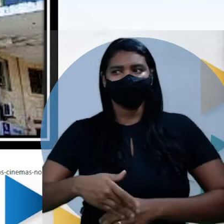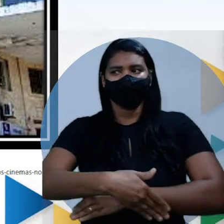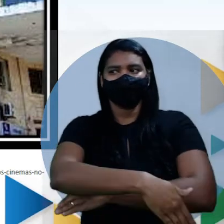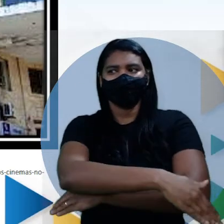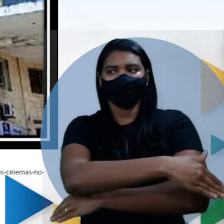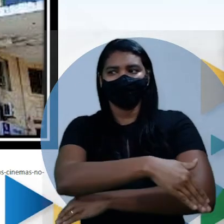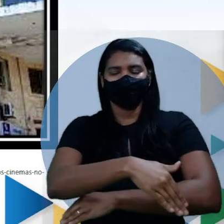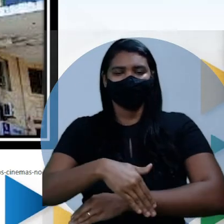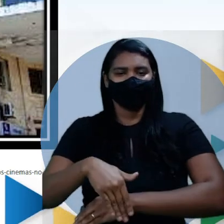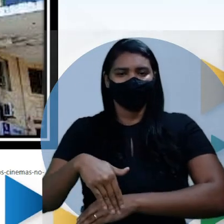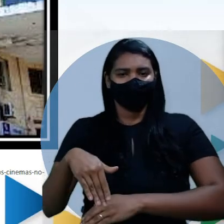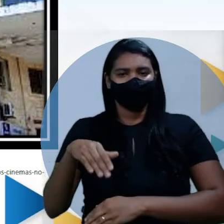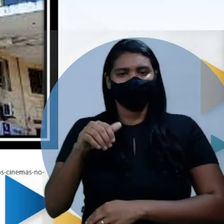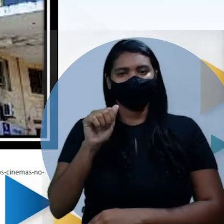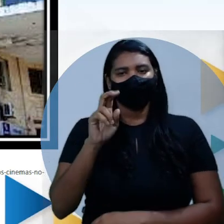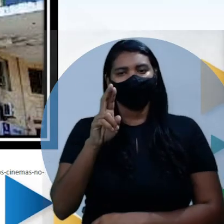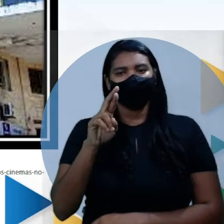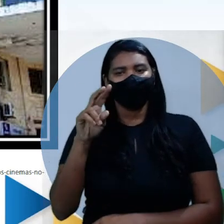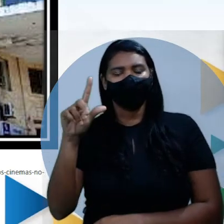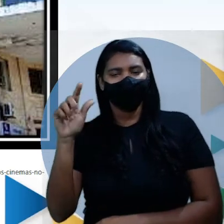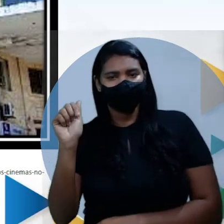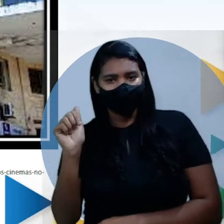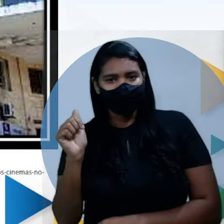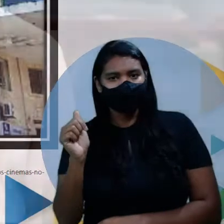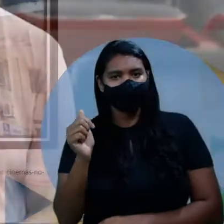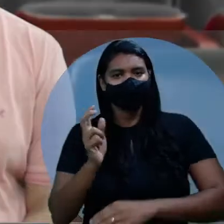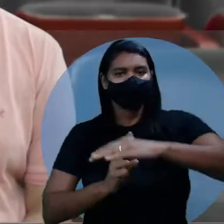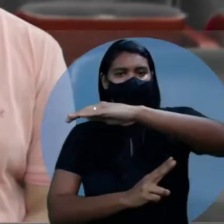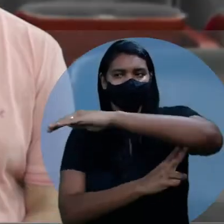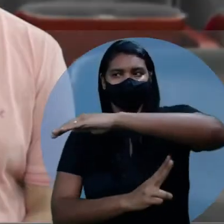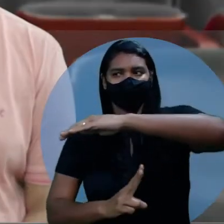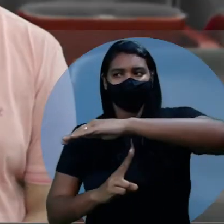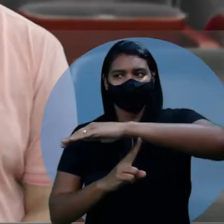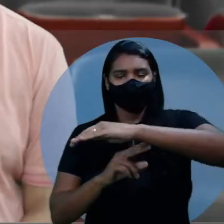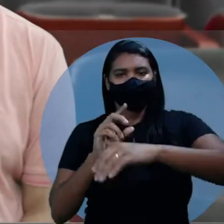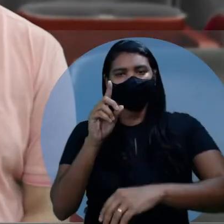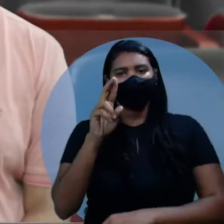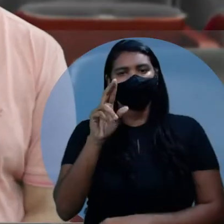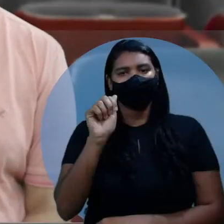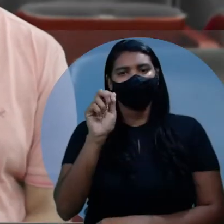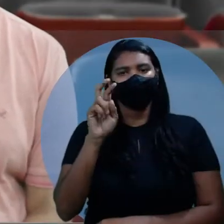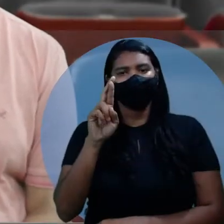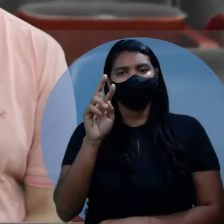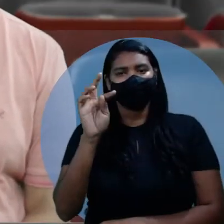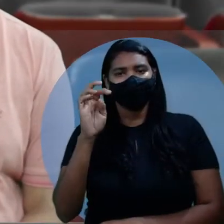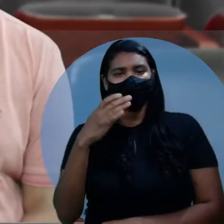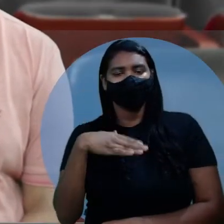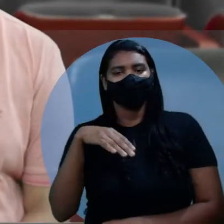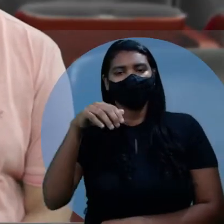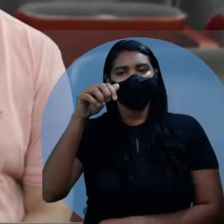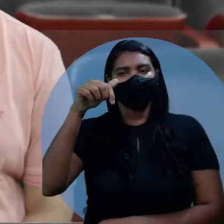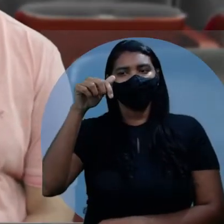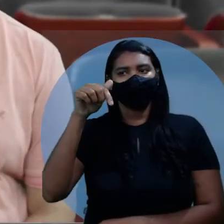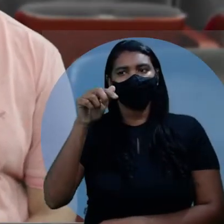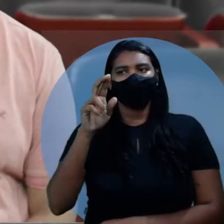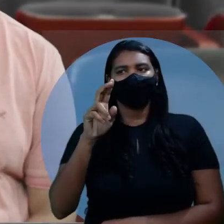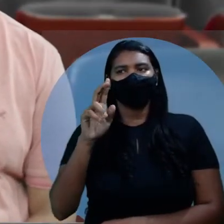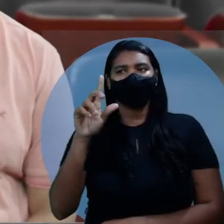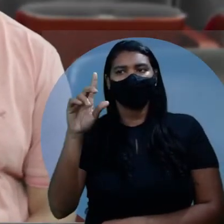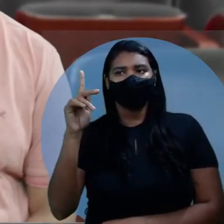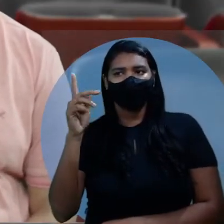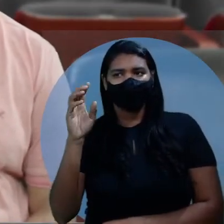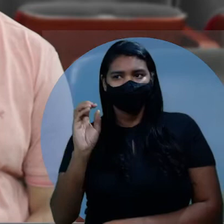Rua da Aurora. Ponte Duarte Coelho. Ele é um prédio, ele fica num prédio e ele